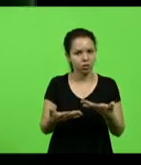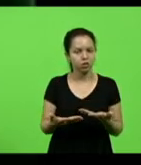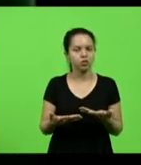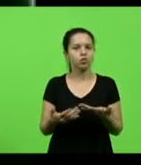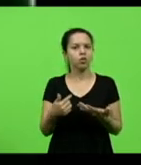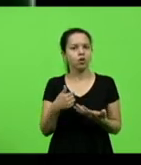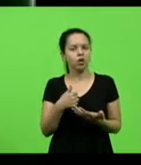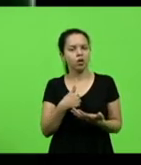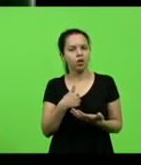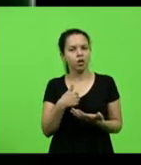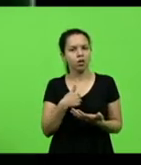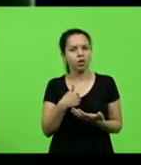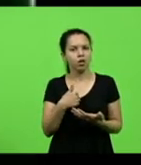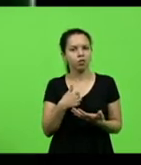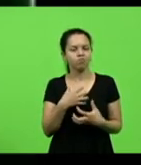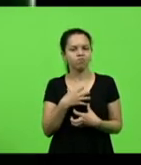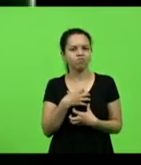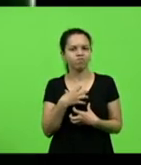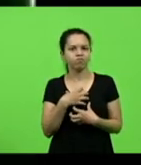ser contrário